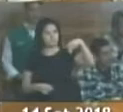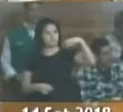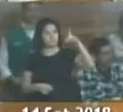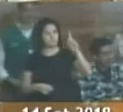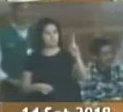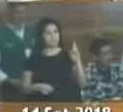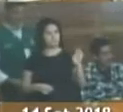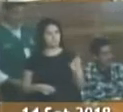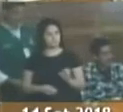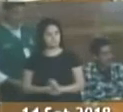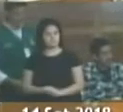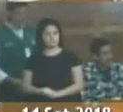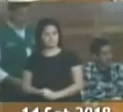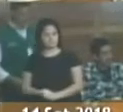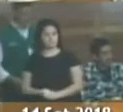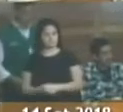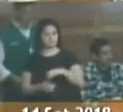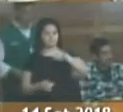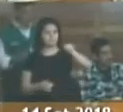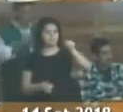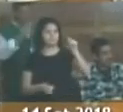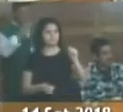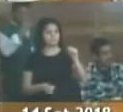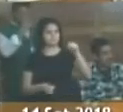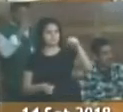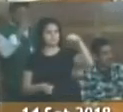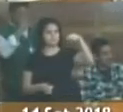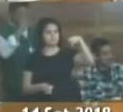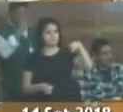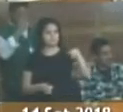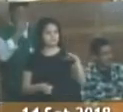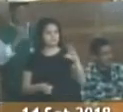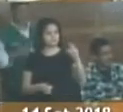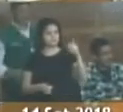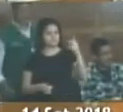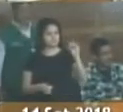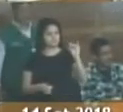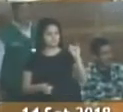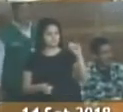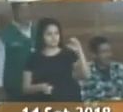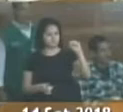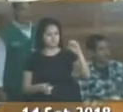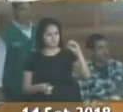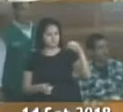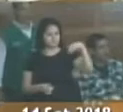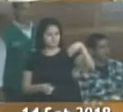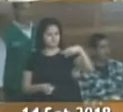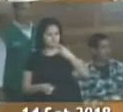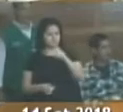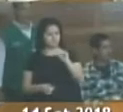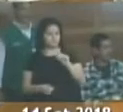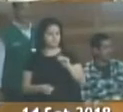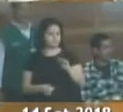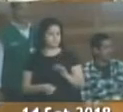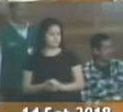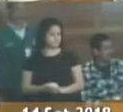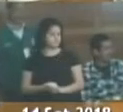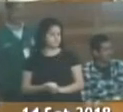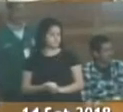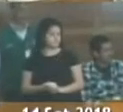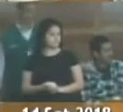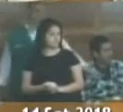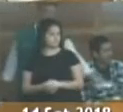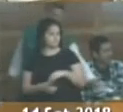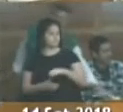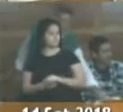Alexandre e Amanda. O senhor Jadson, também, do Fórum de Comunidades Tradicionais de Paraty. Carlos Rodrigues, superintendente de Patrimônio da